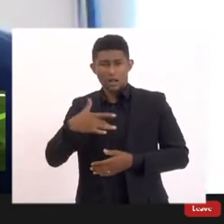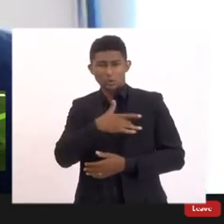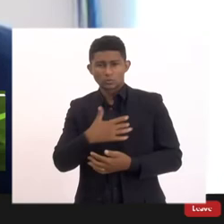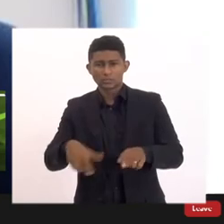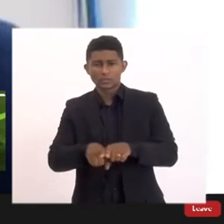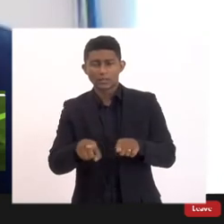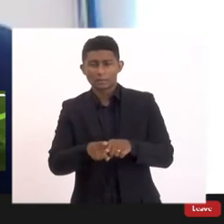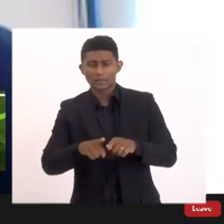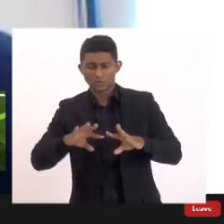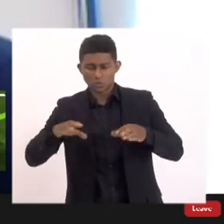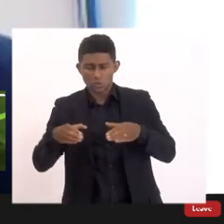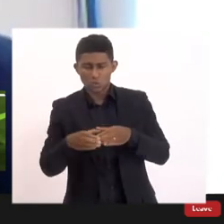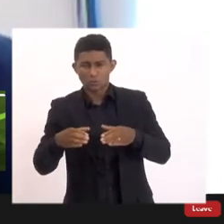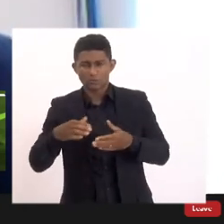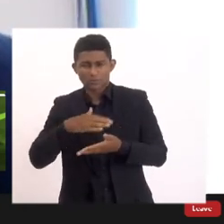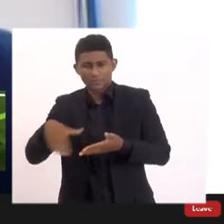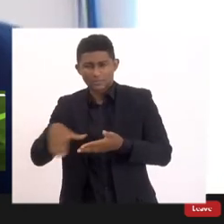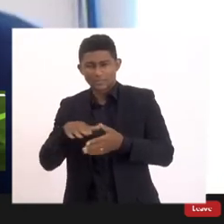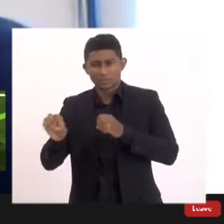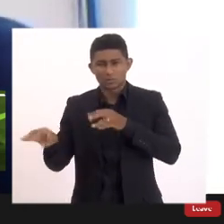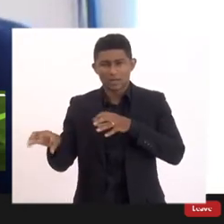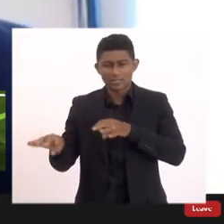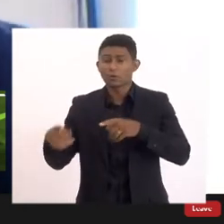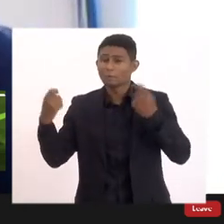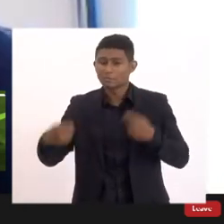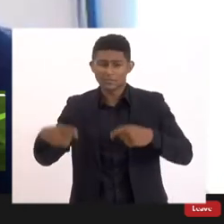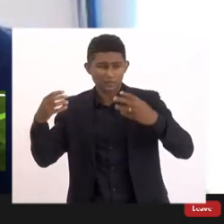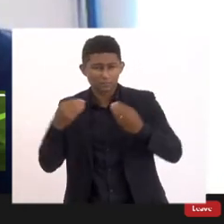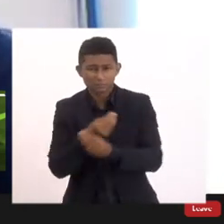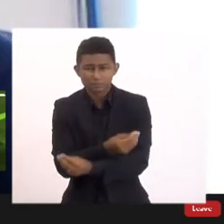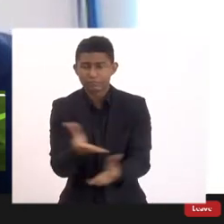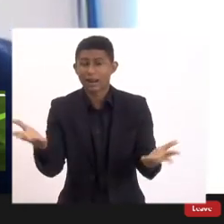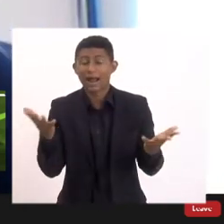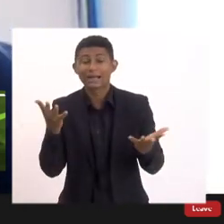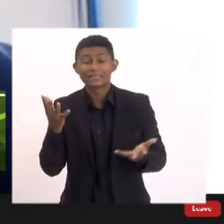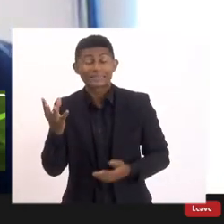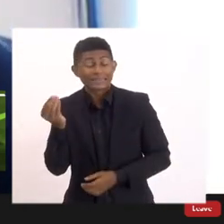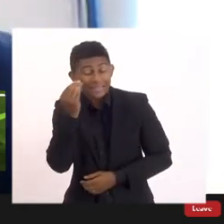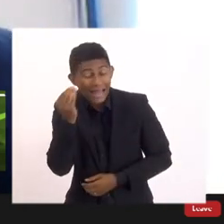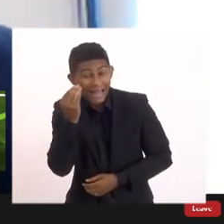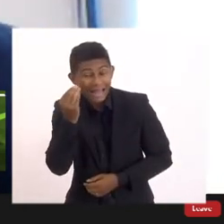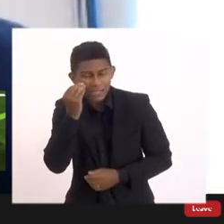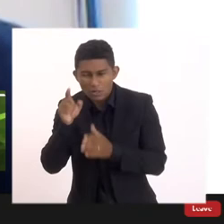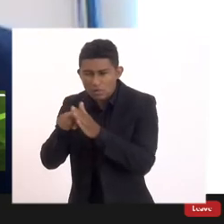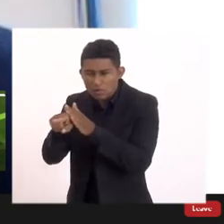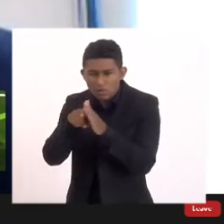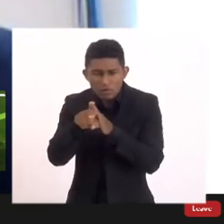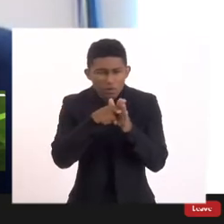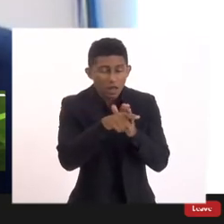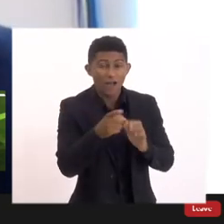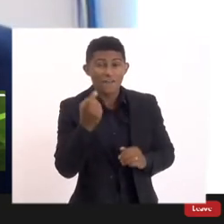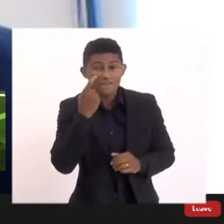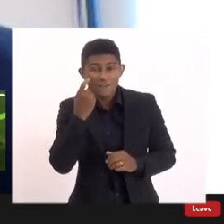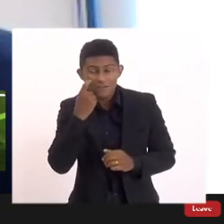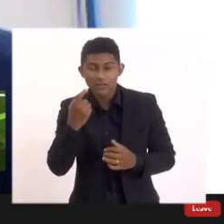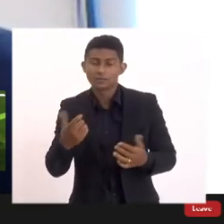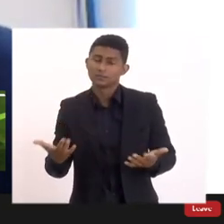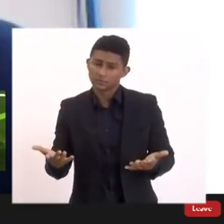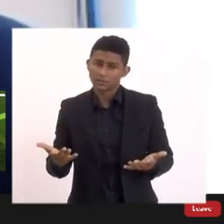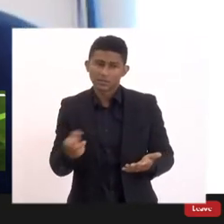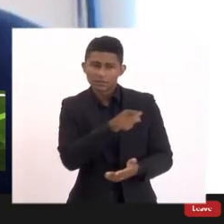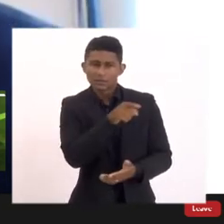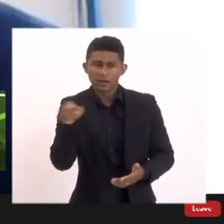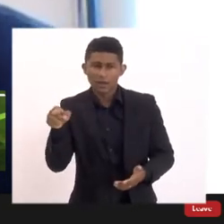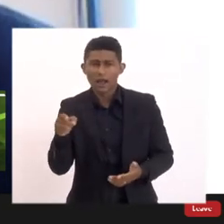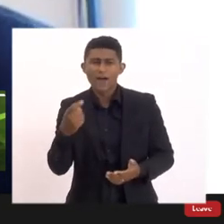parceria, resolvam essa questão, para que as escolas tenham uma possibilidade de testagem e que se faça uma vigilância ativa.